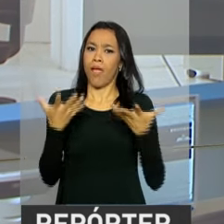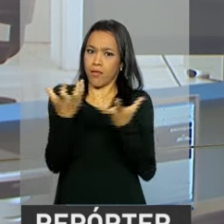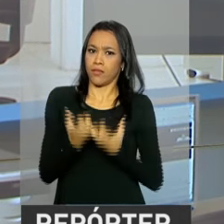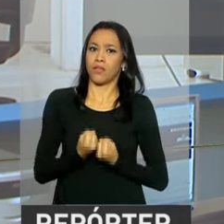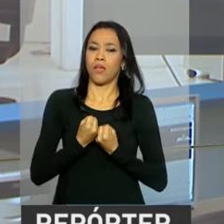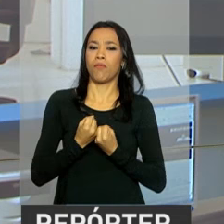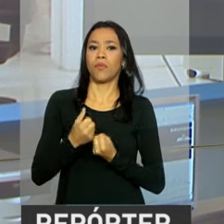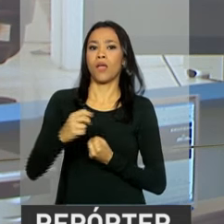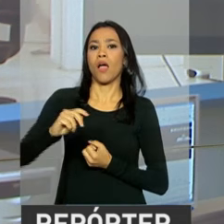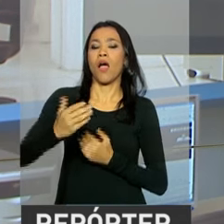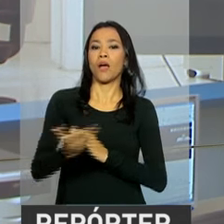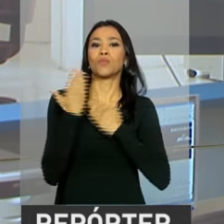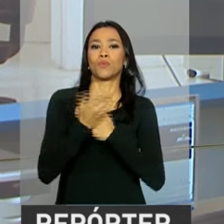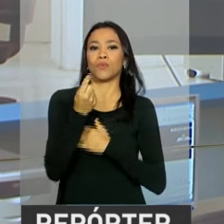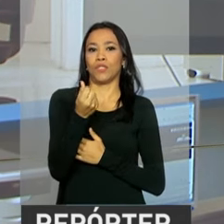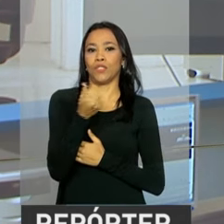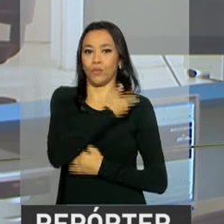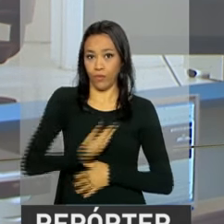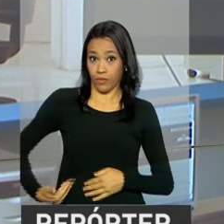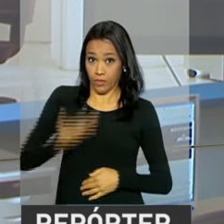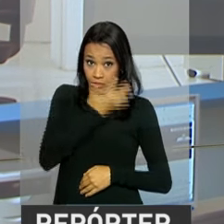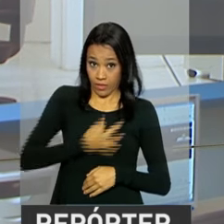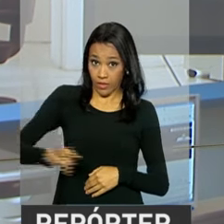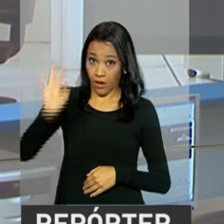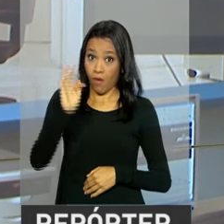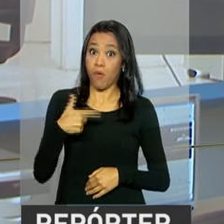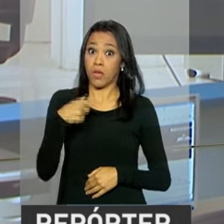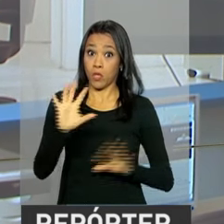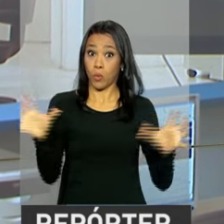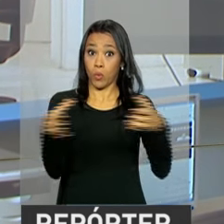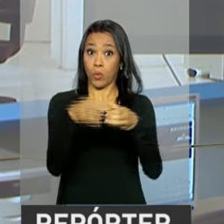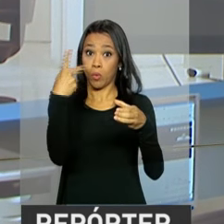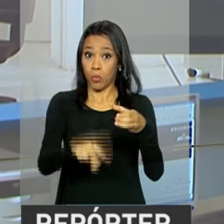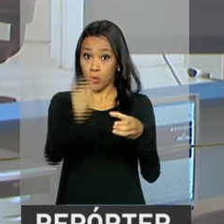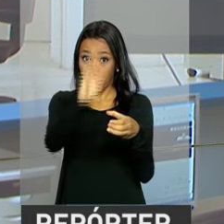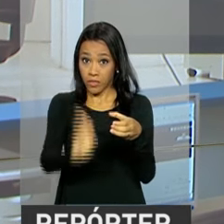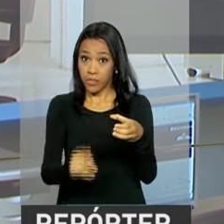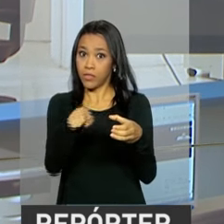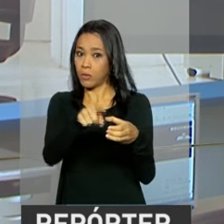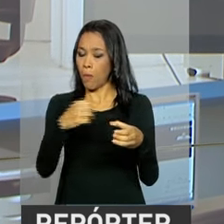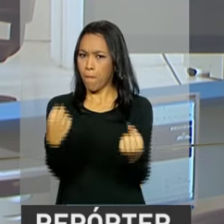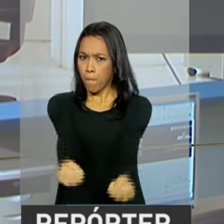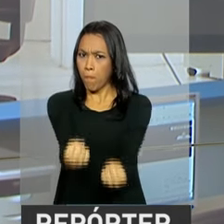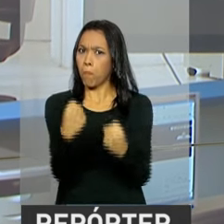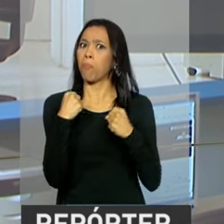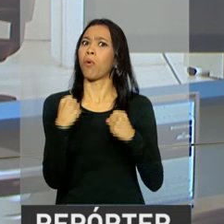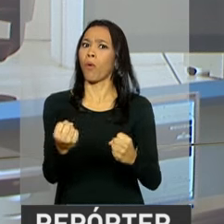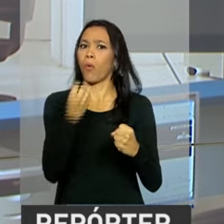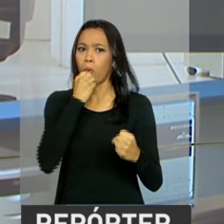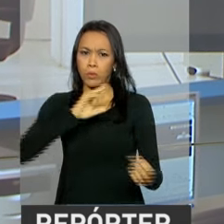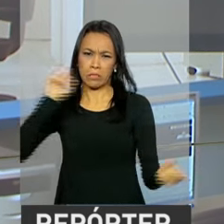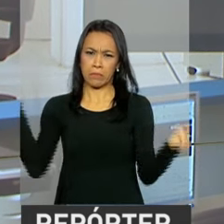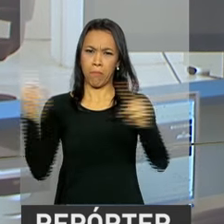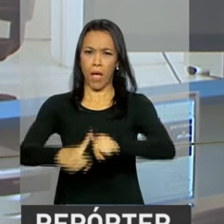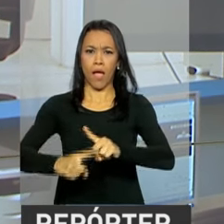o Bolsa Atleta. A delegação brasileira vai encarar o desafio de se manter entre as potências paralímpicas,